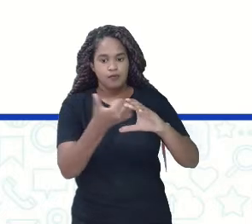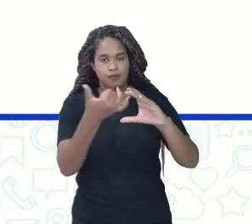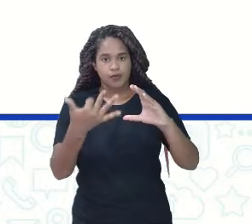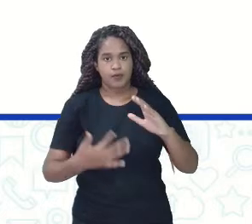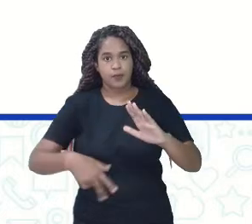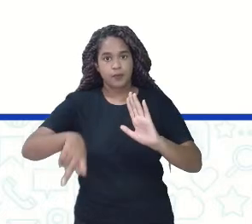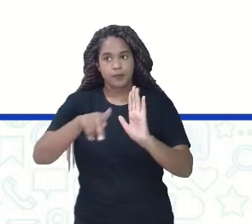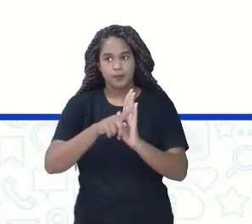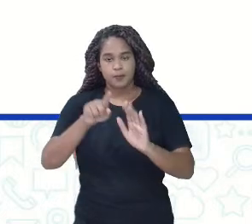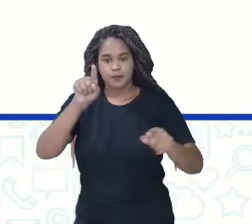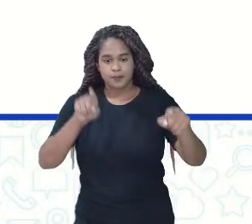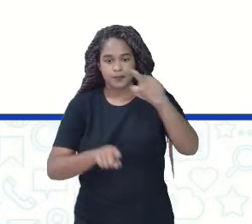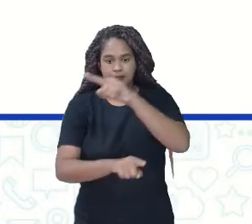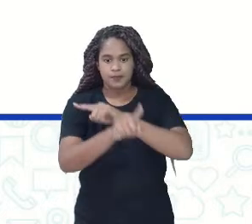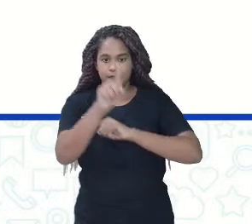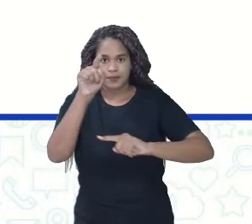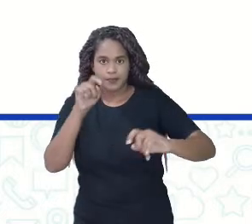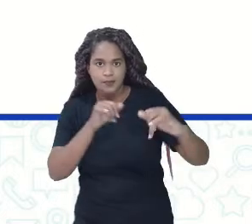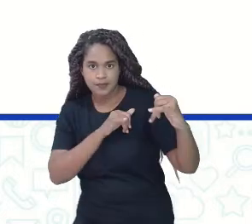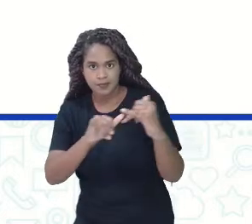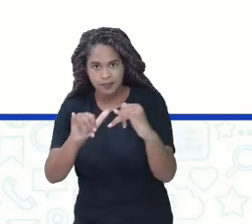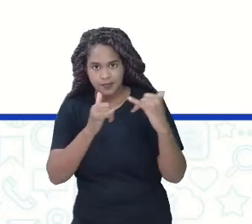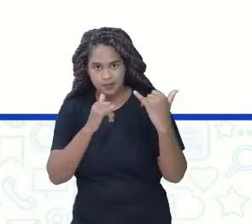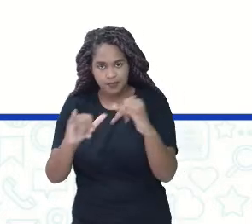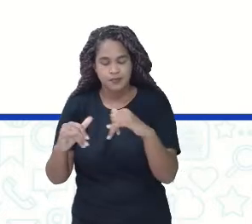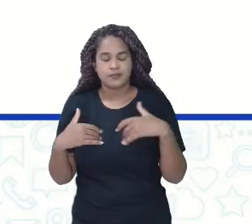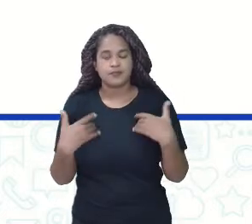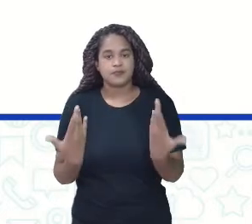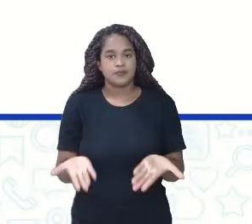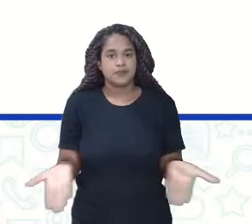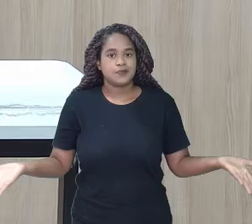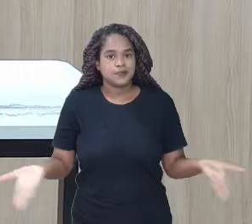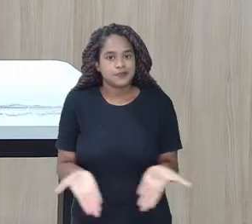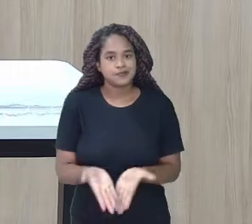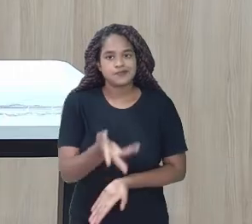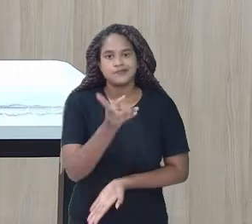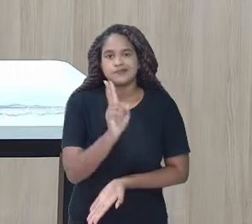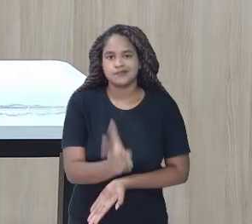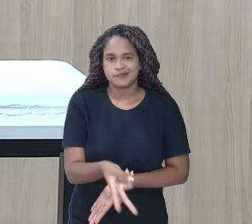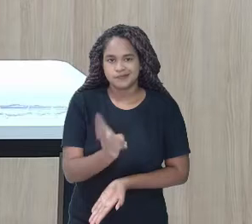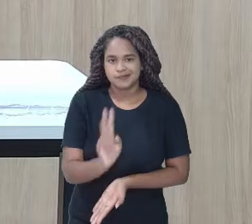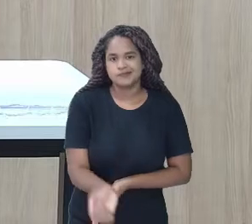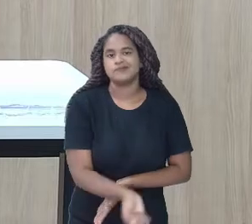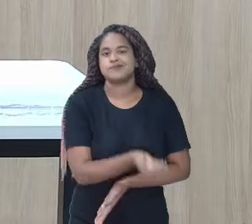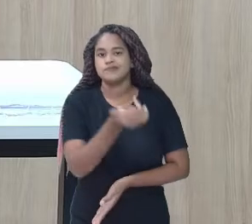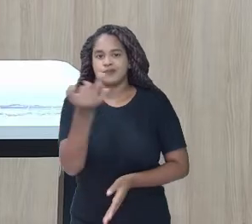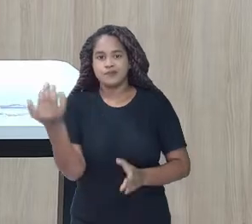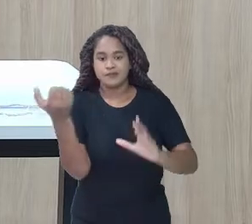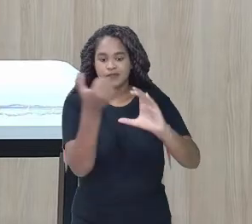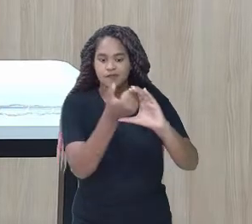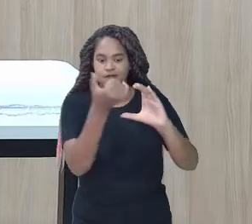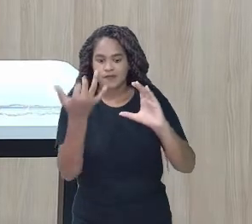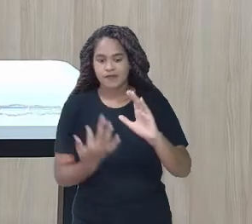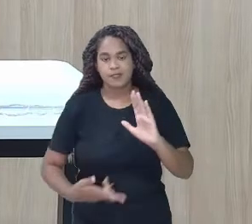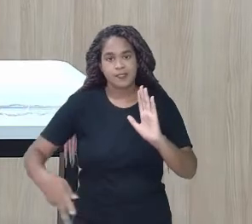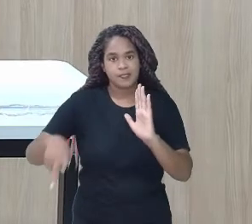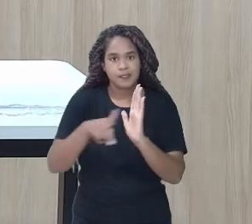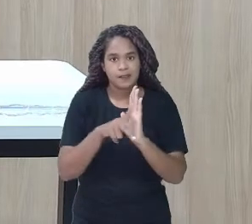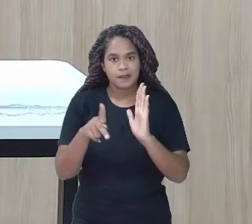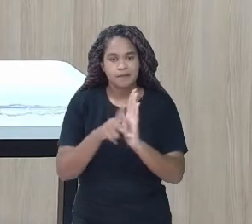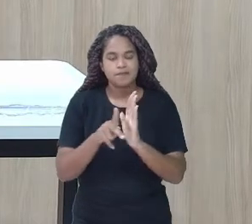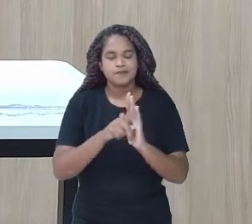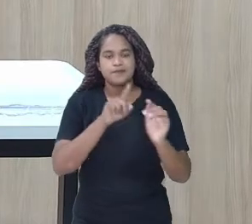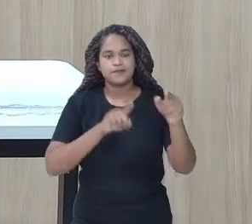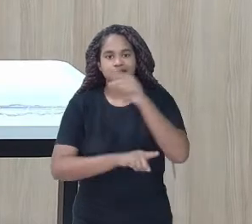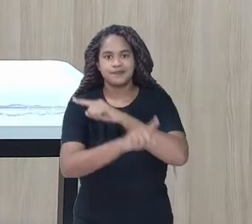que nós também deixamos de terminar. Então, vamos continuar hoje a nossa aula com alguns elementos dos circuitos elétricos.